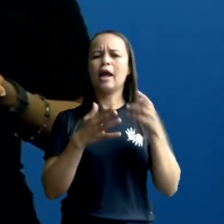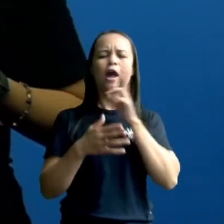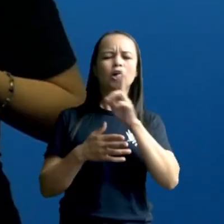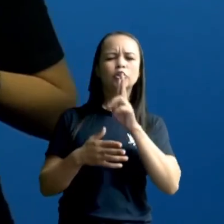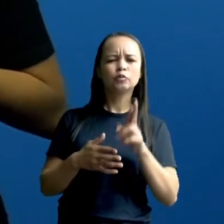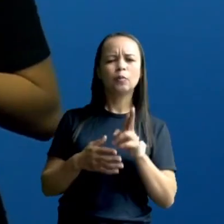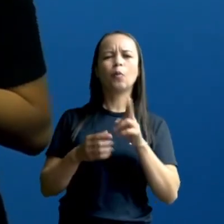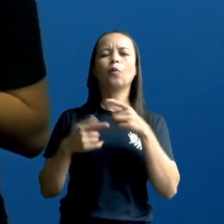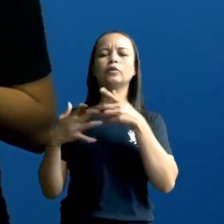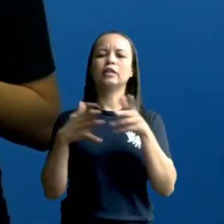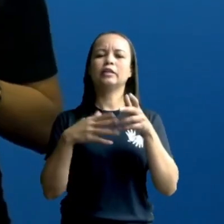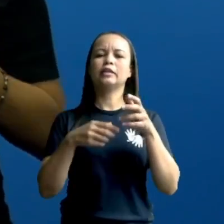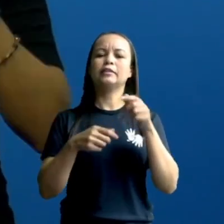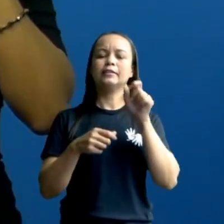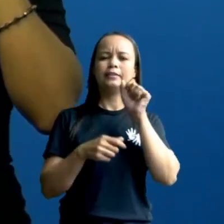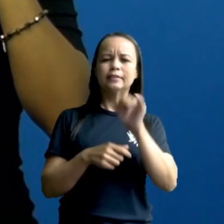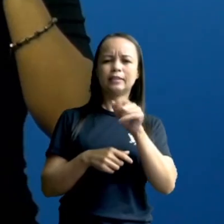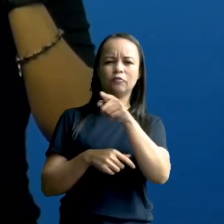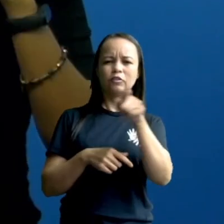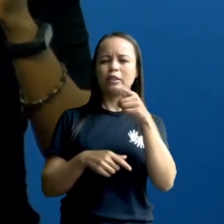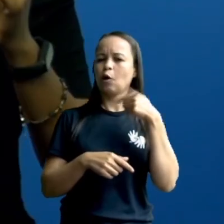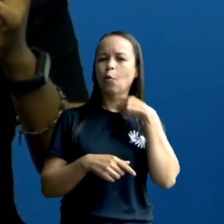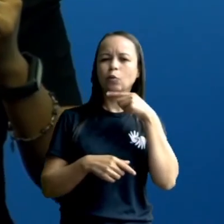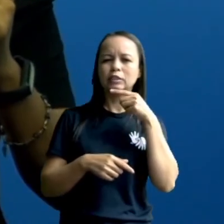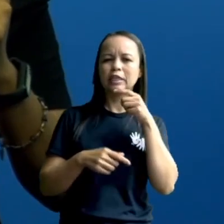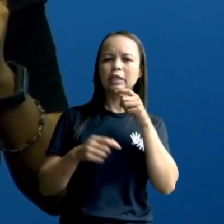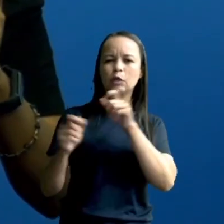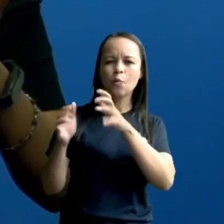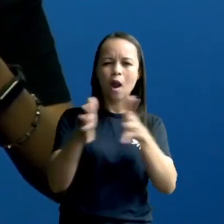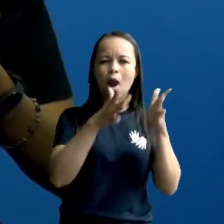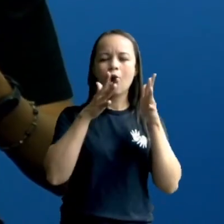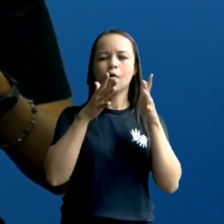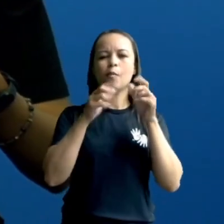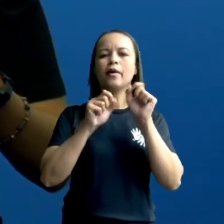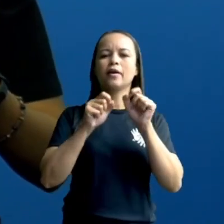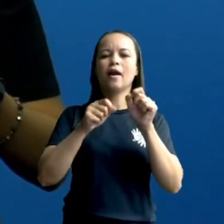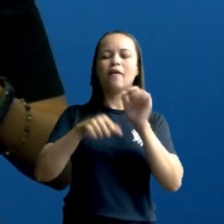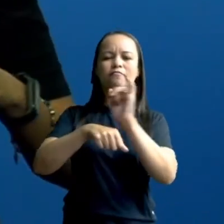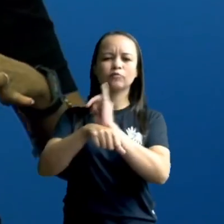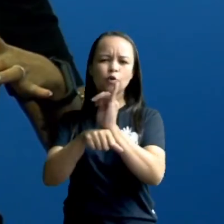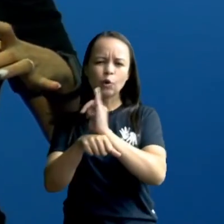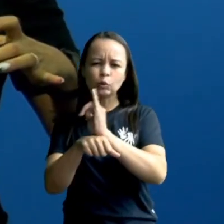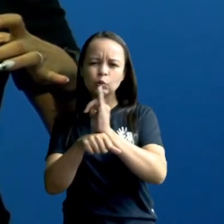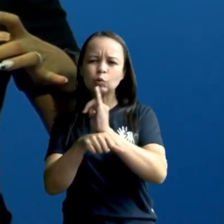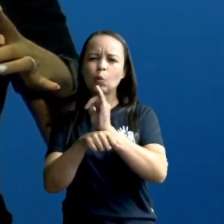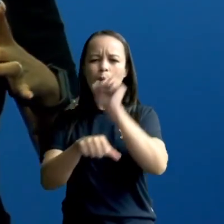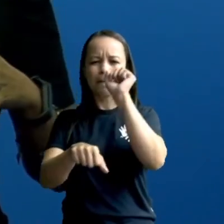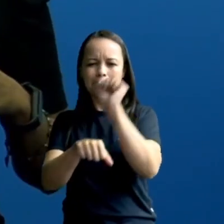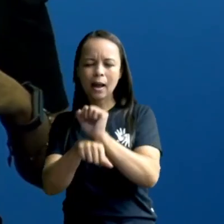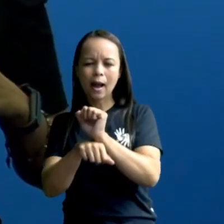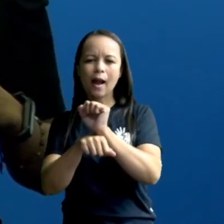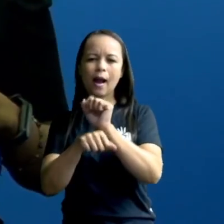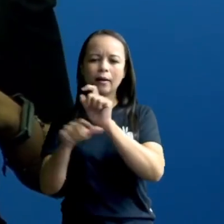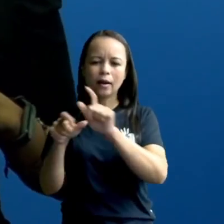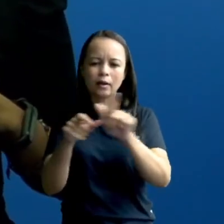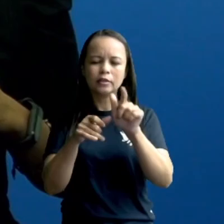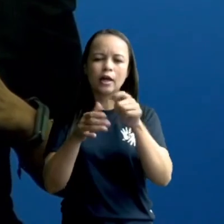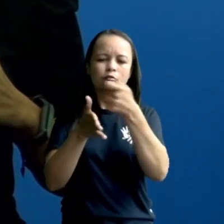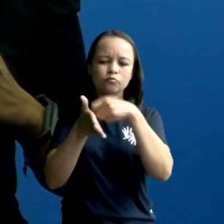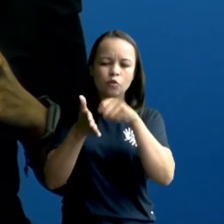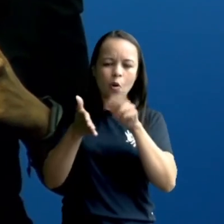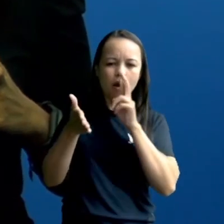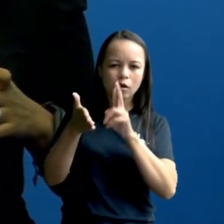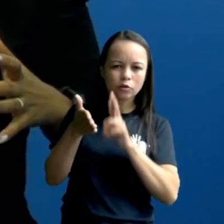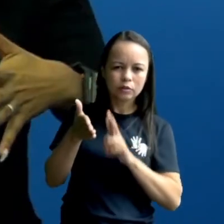YouTube, volta um pouquinho a nossa aula, preste atenção em cada detalhe, responde, tira a foto, manda para o teu